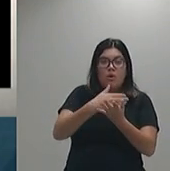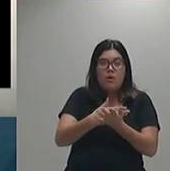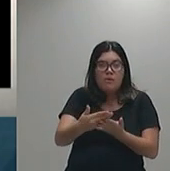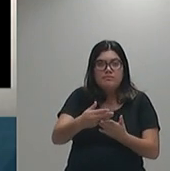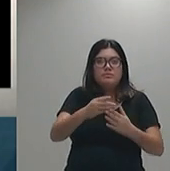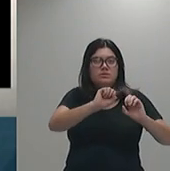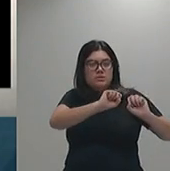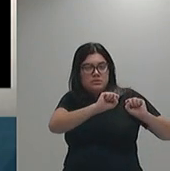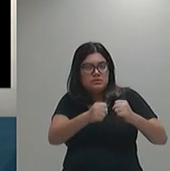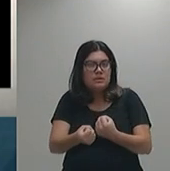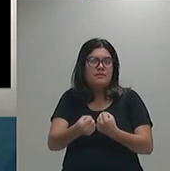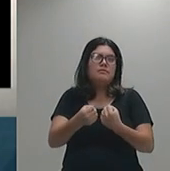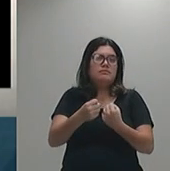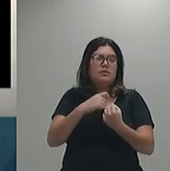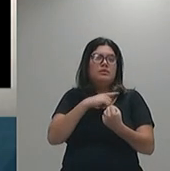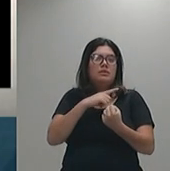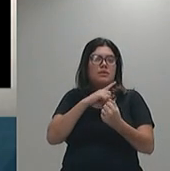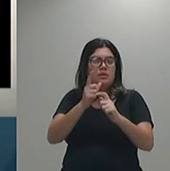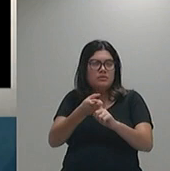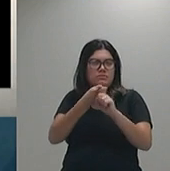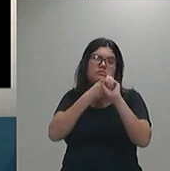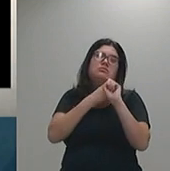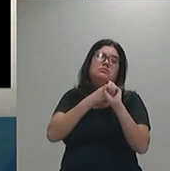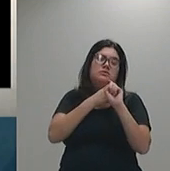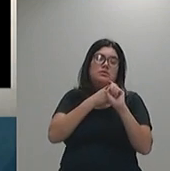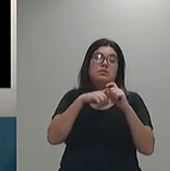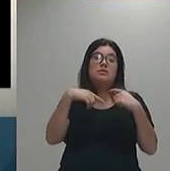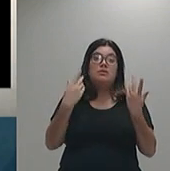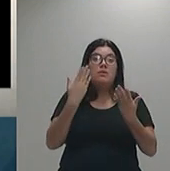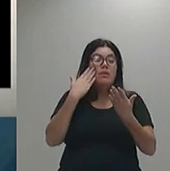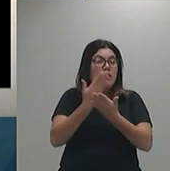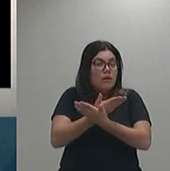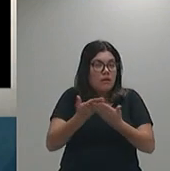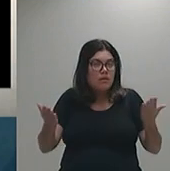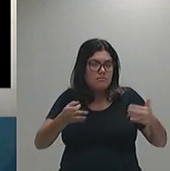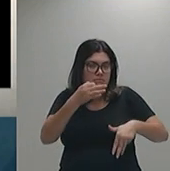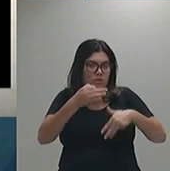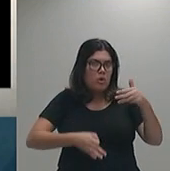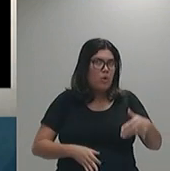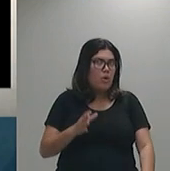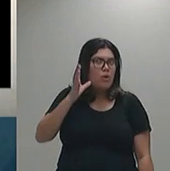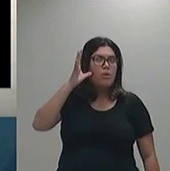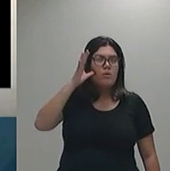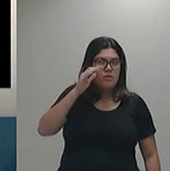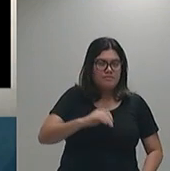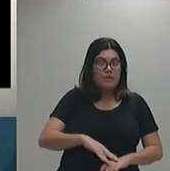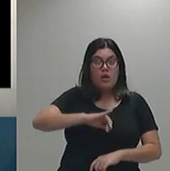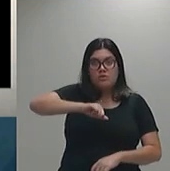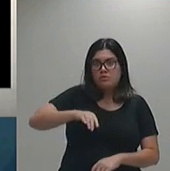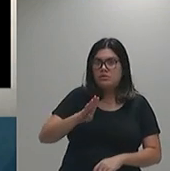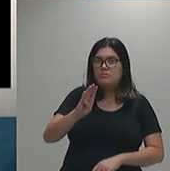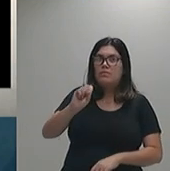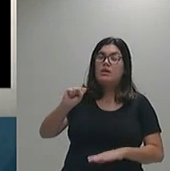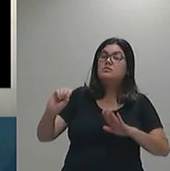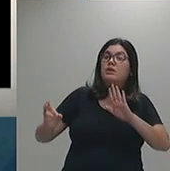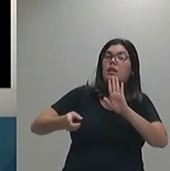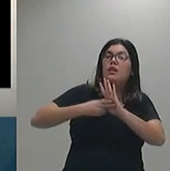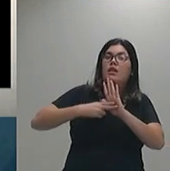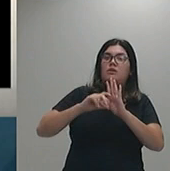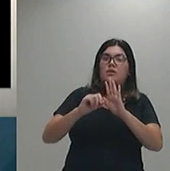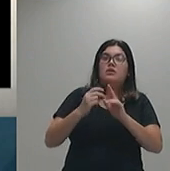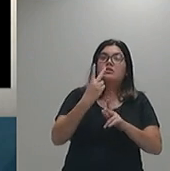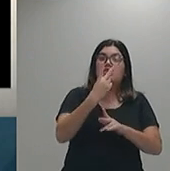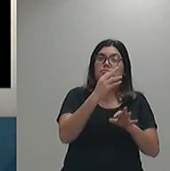de litispendência e vejam senhores ministros que curioso a JBS alega que como a dois tribunais diferentes